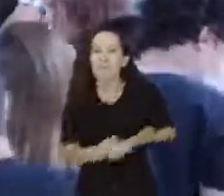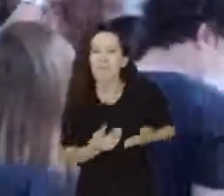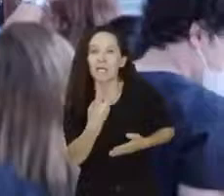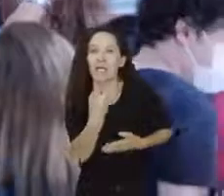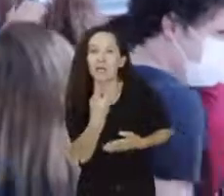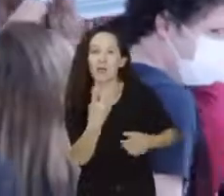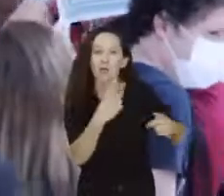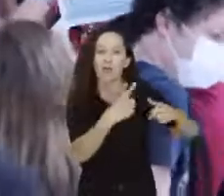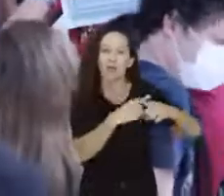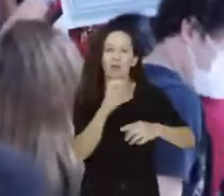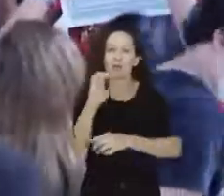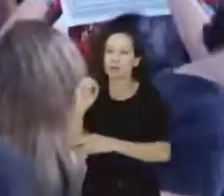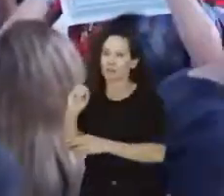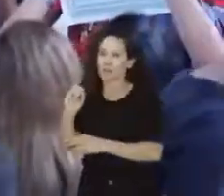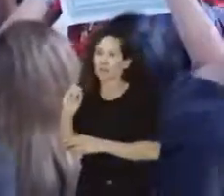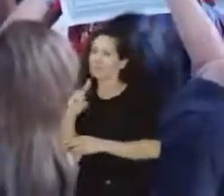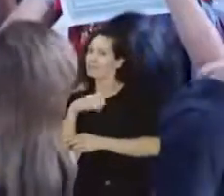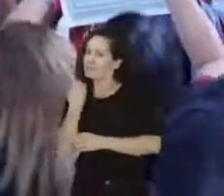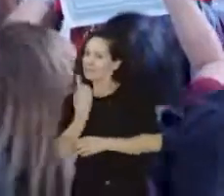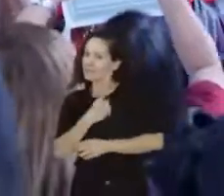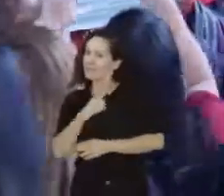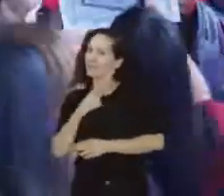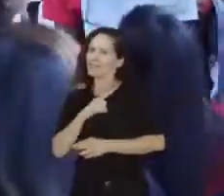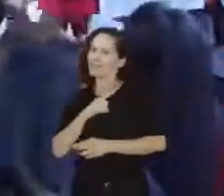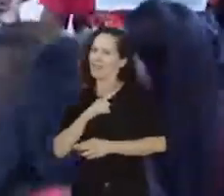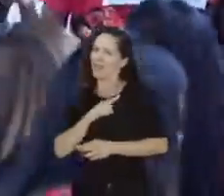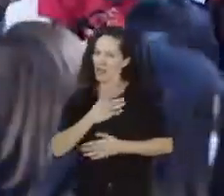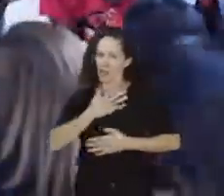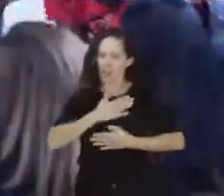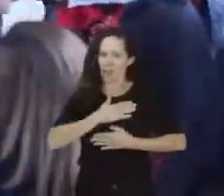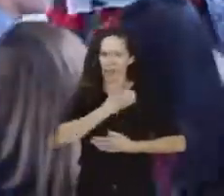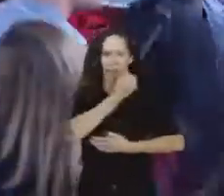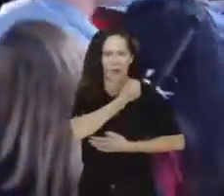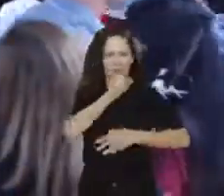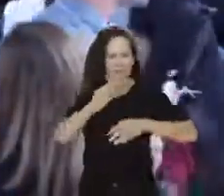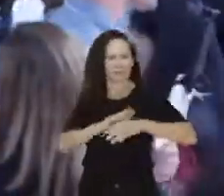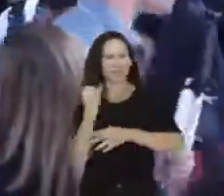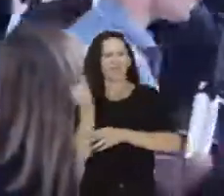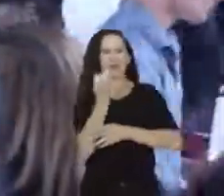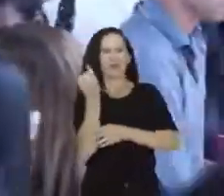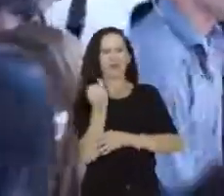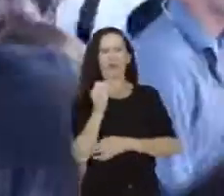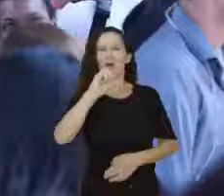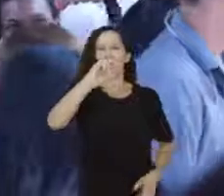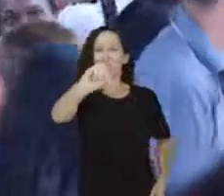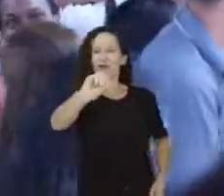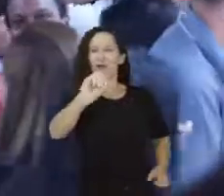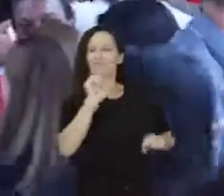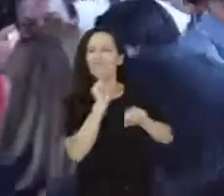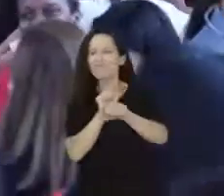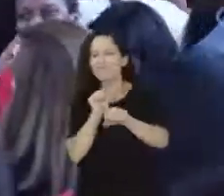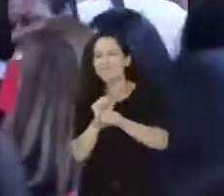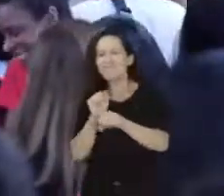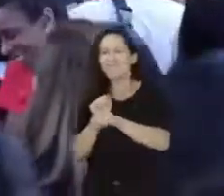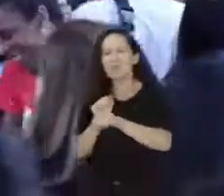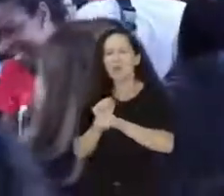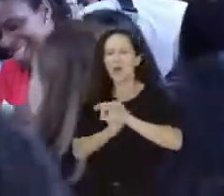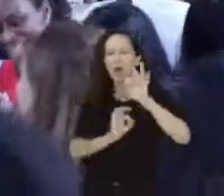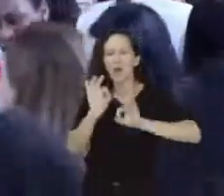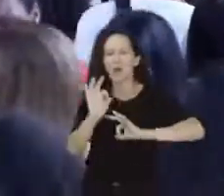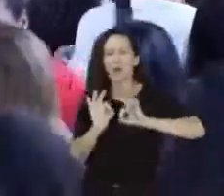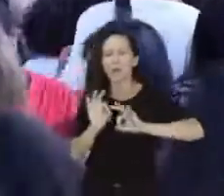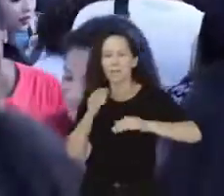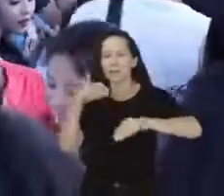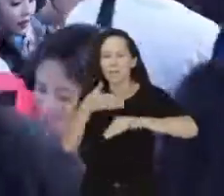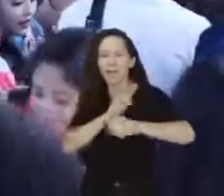nós temos o camisa 9 aqui, ó. Ele está no banco, pronto para entrar e virar o